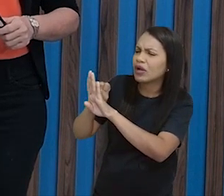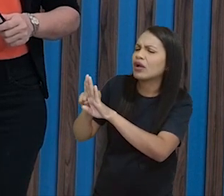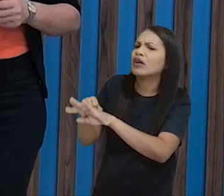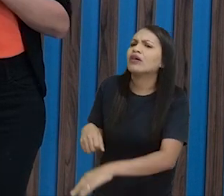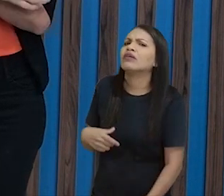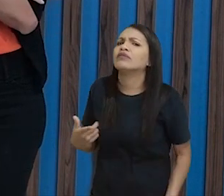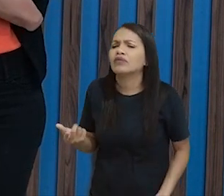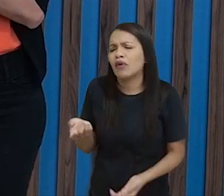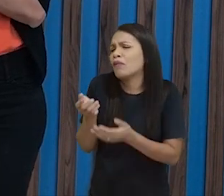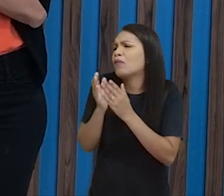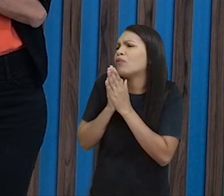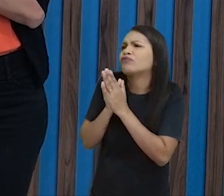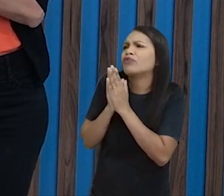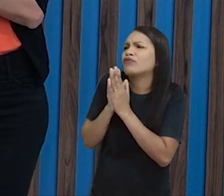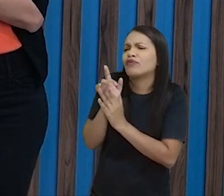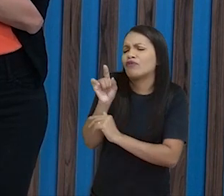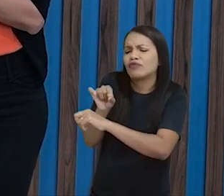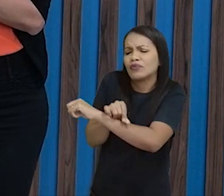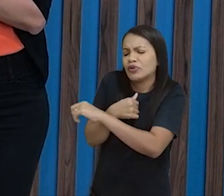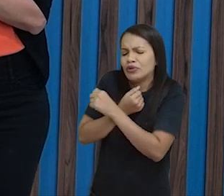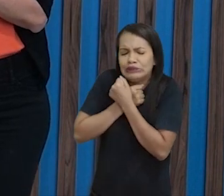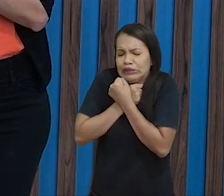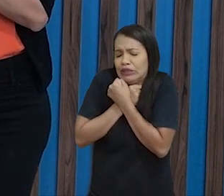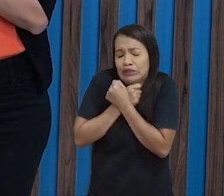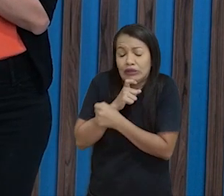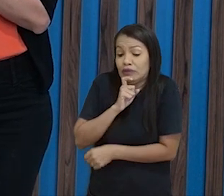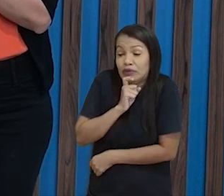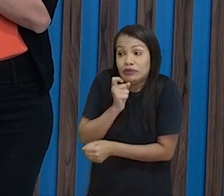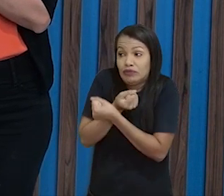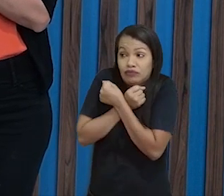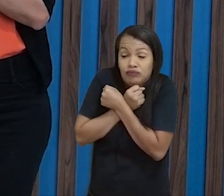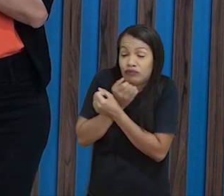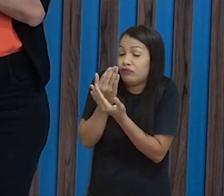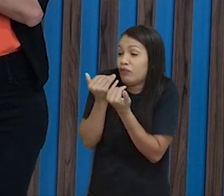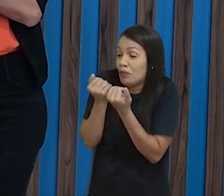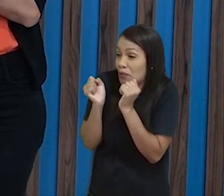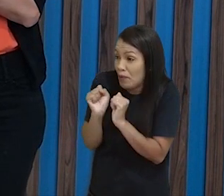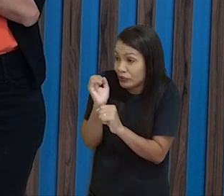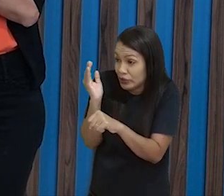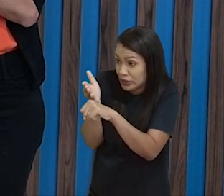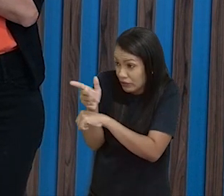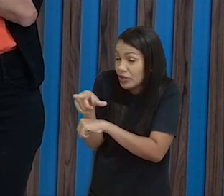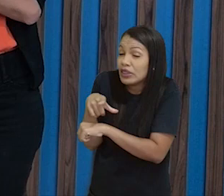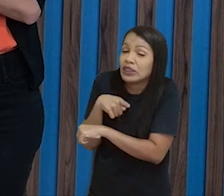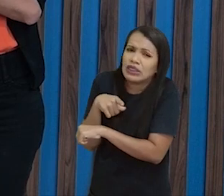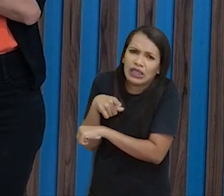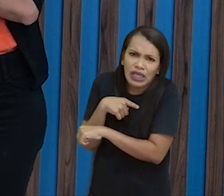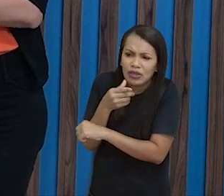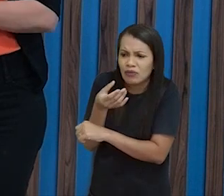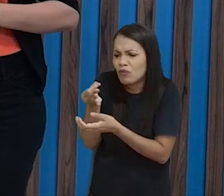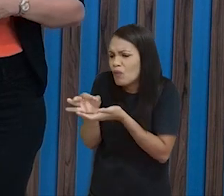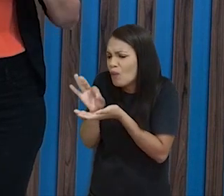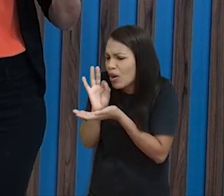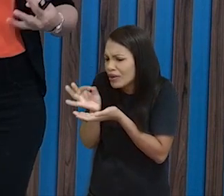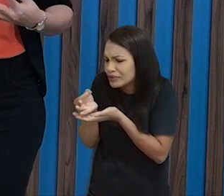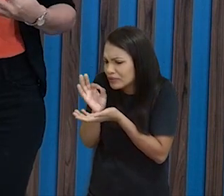fala, Dona Formiguinha, estou tremendo de frio, estou morrendo de fome, eu posso entrar? Você tem aí uma xícara de